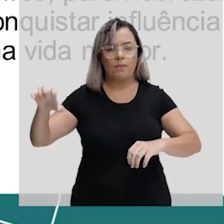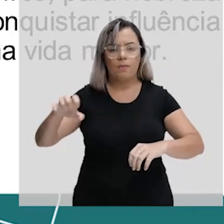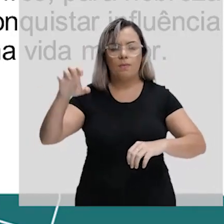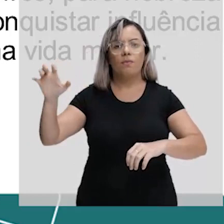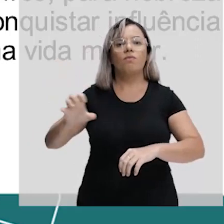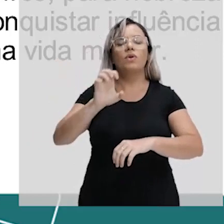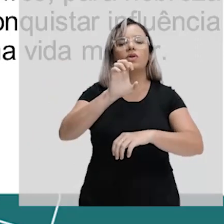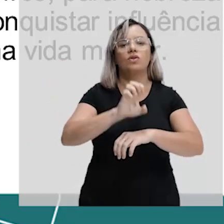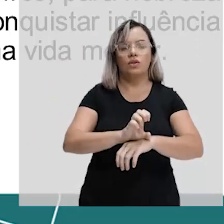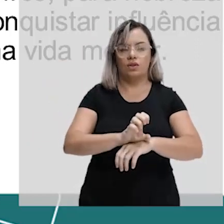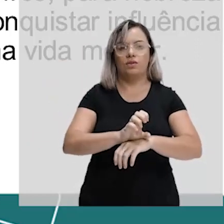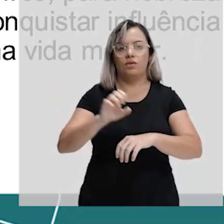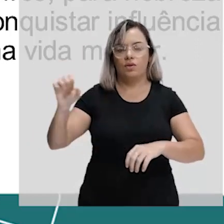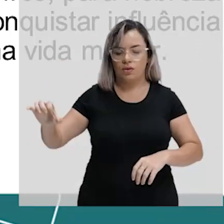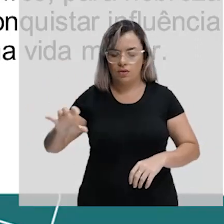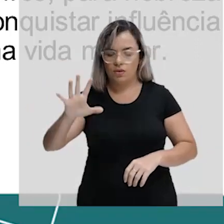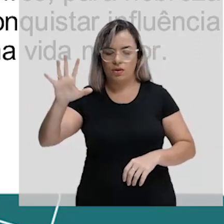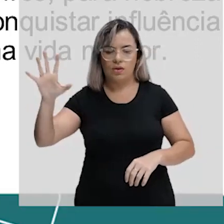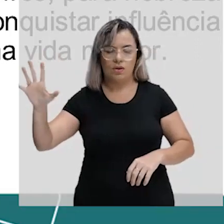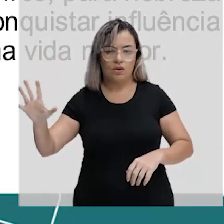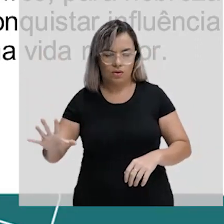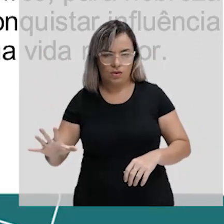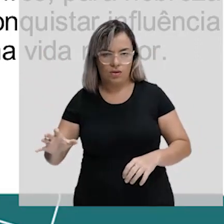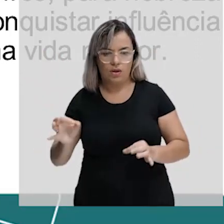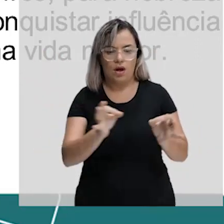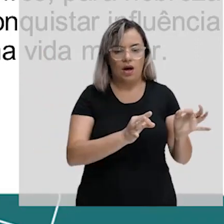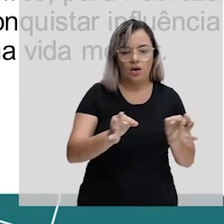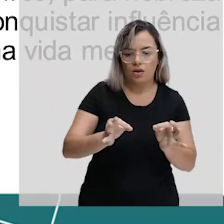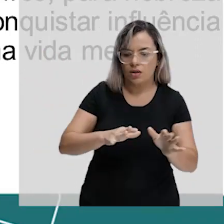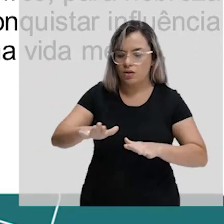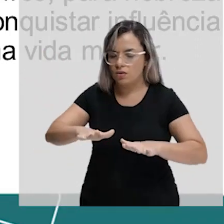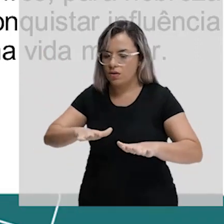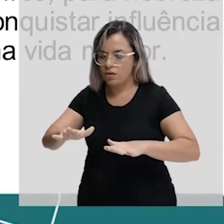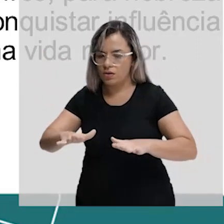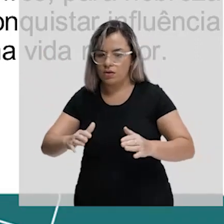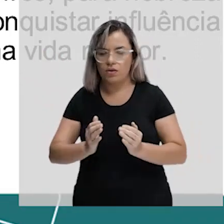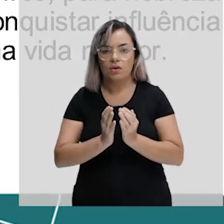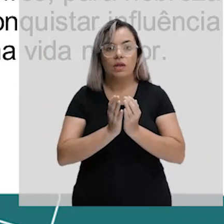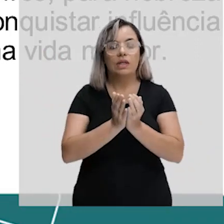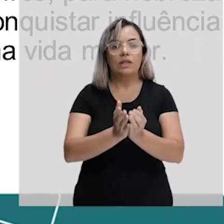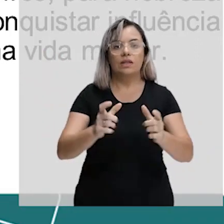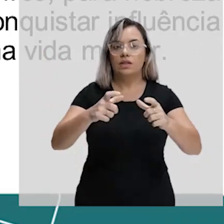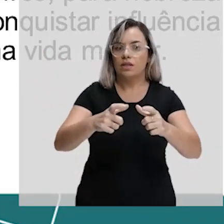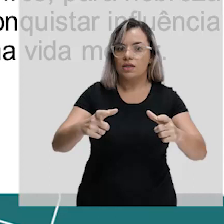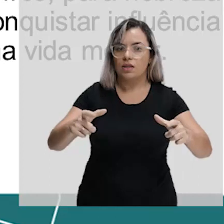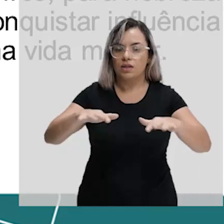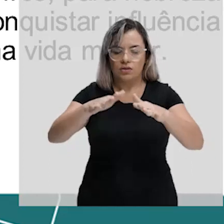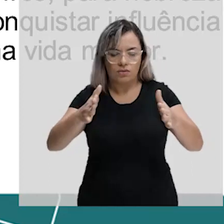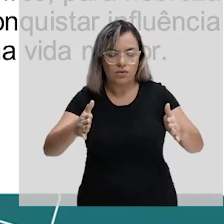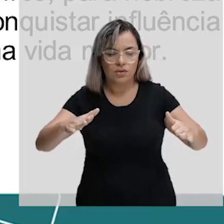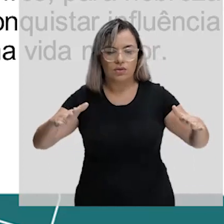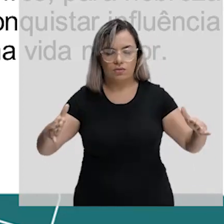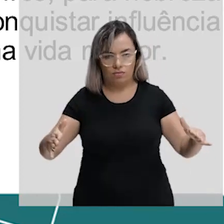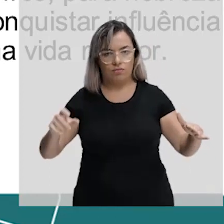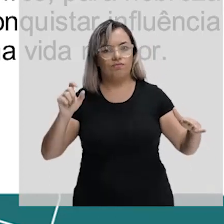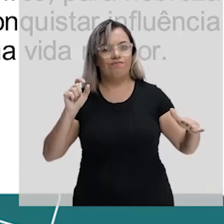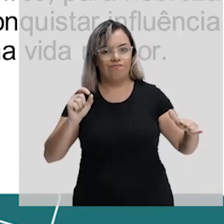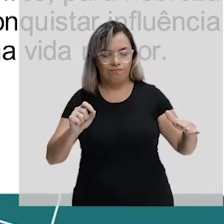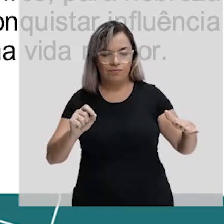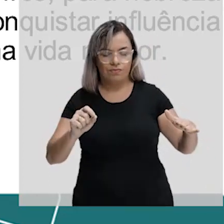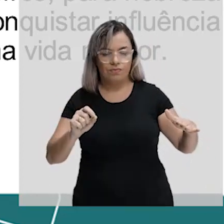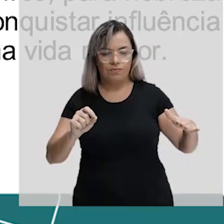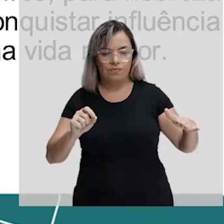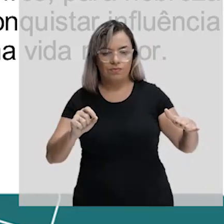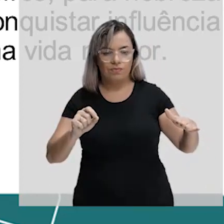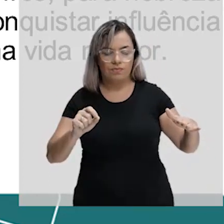estado europeu a organizar esse movimento das grandes navegações. É evidente que